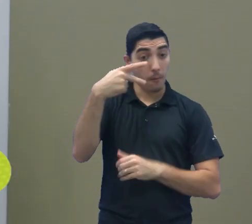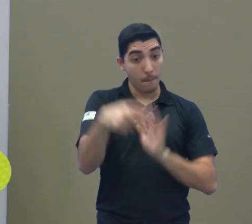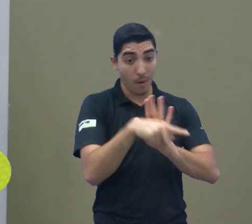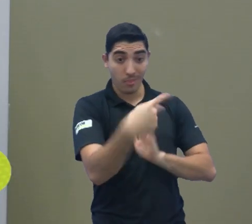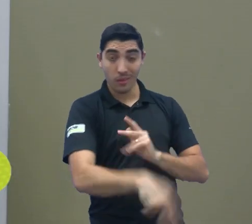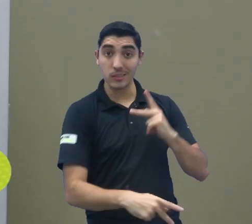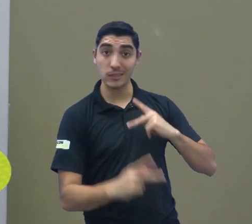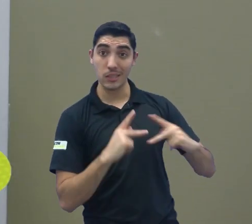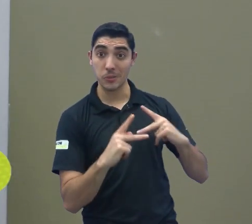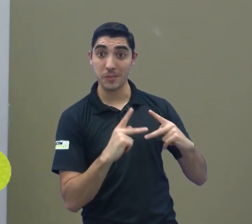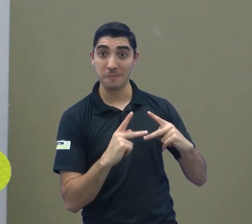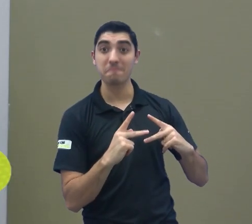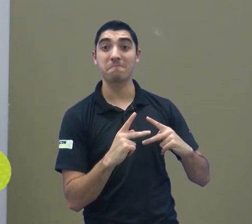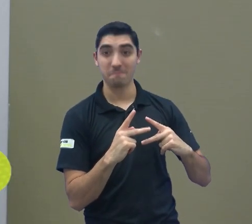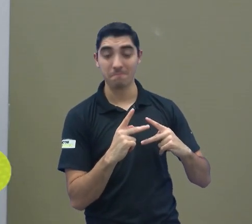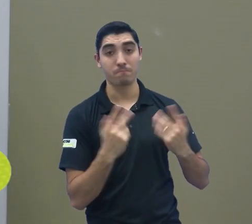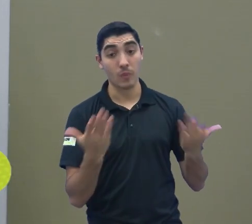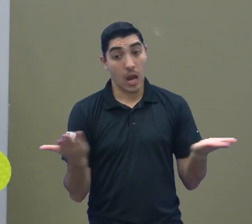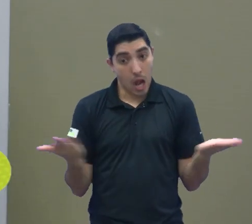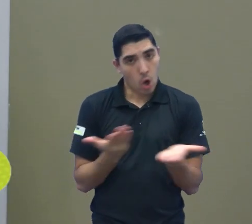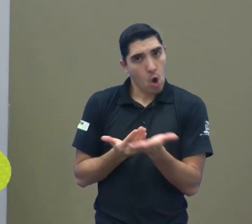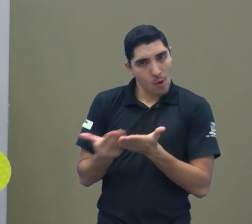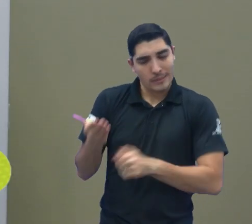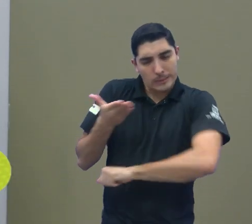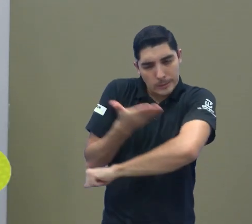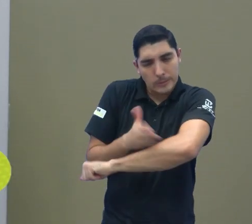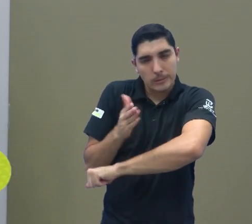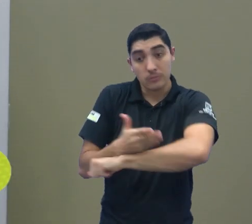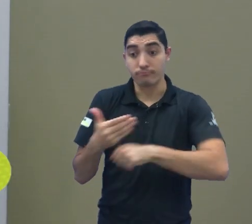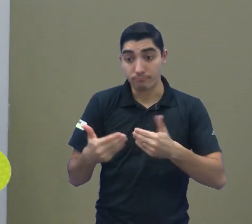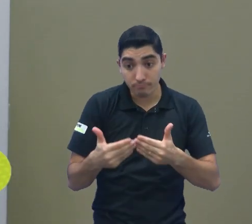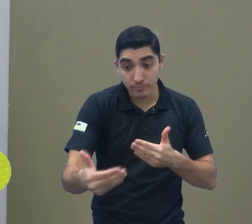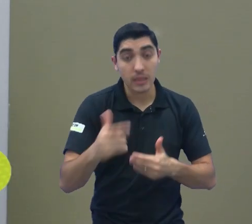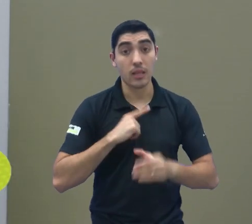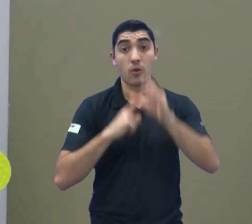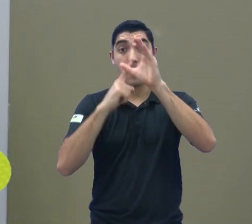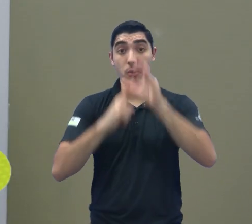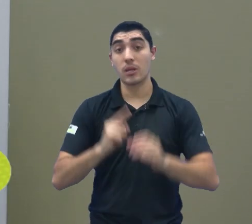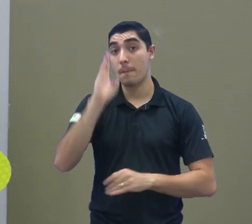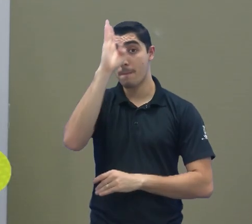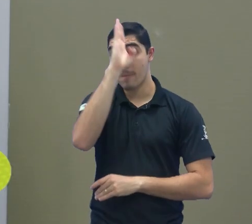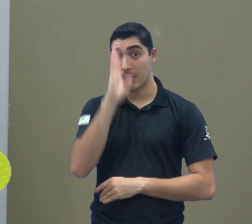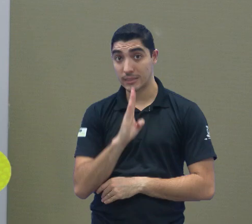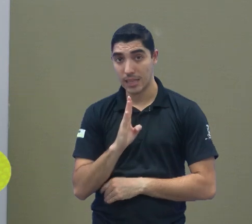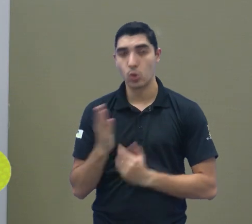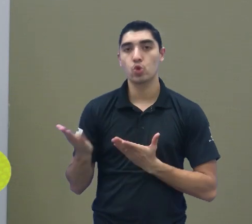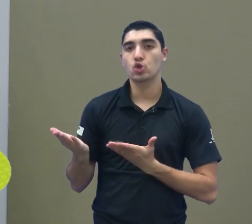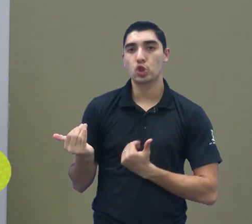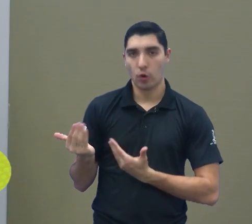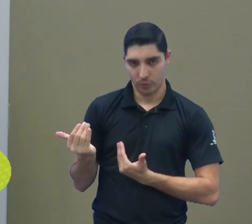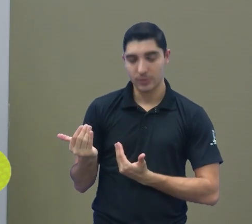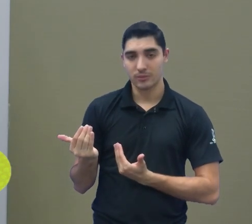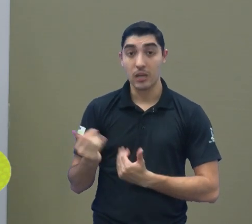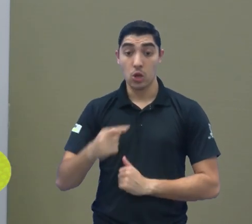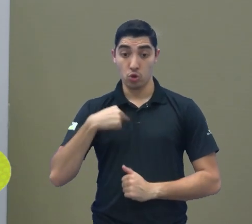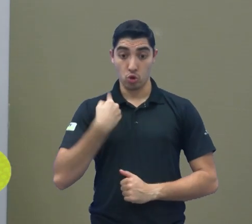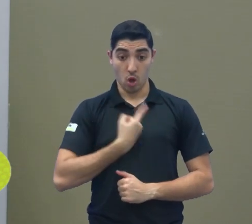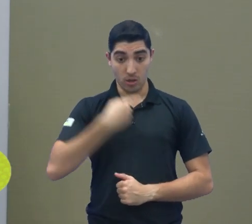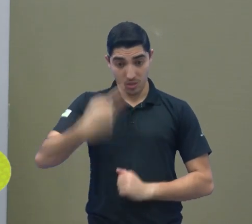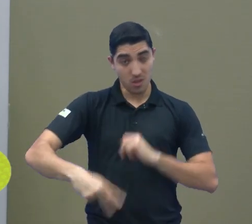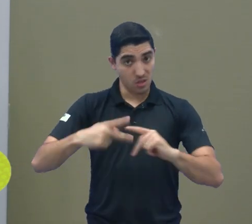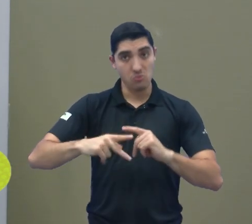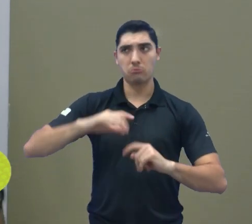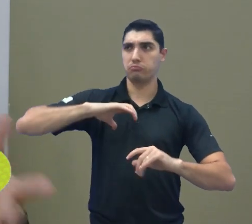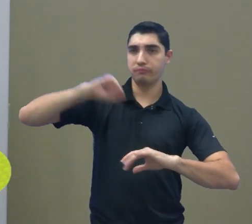gente se prepara, né, começando a temporada agora, a gente tem uma competição importante, que é o Campeonato Brasileiro de Jovens, que nós somos os atuais bicampeões nacionais por